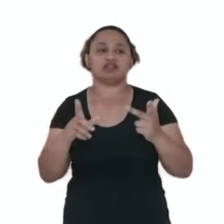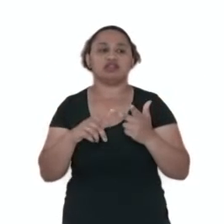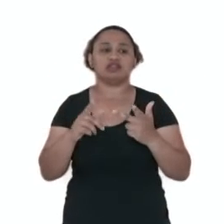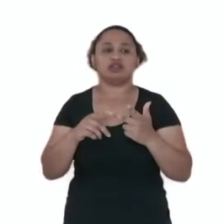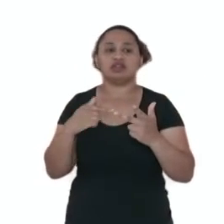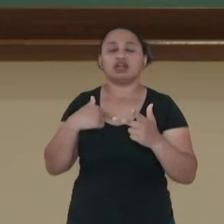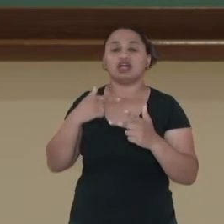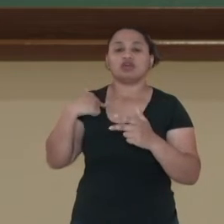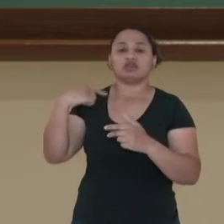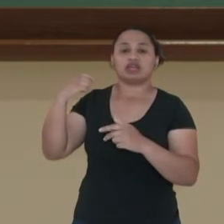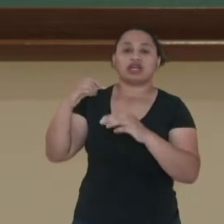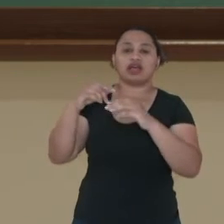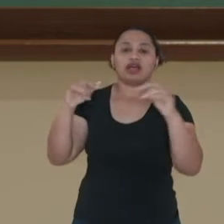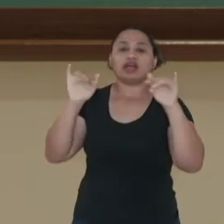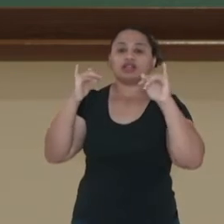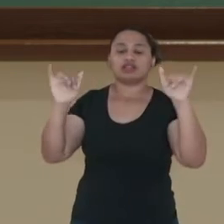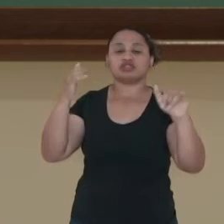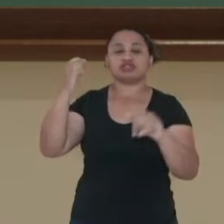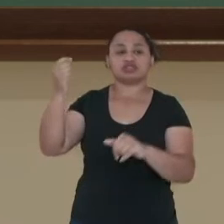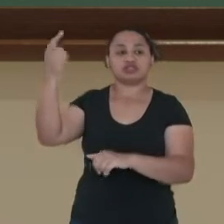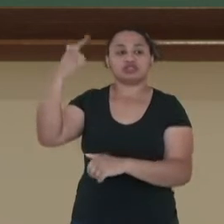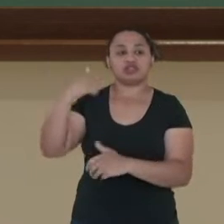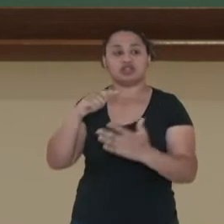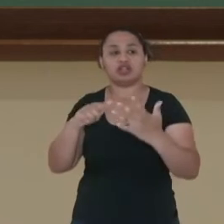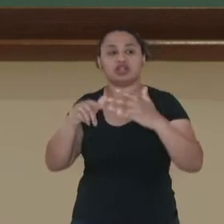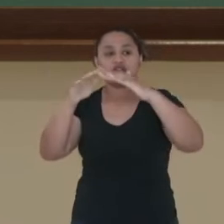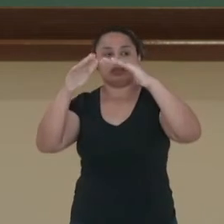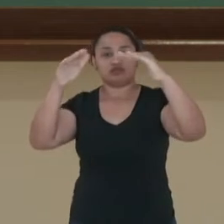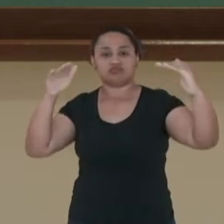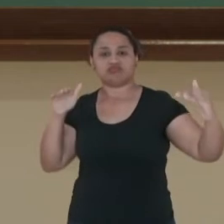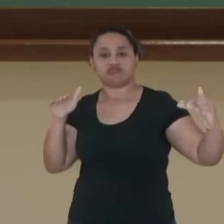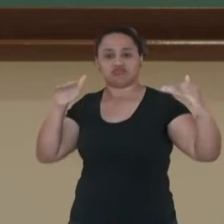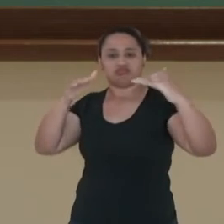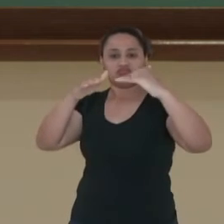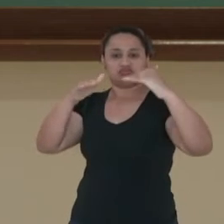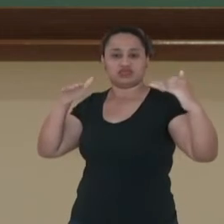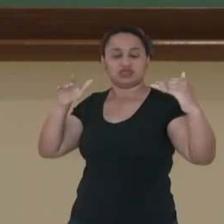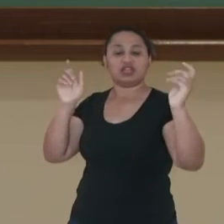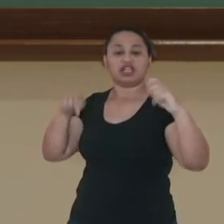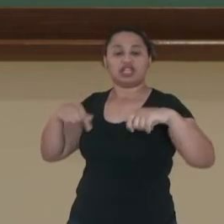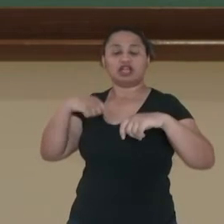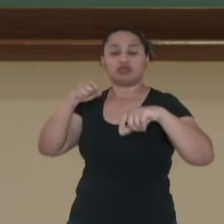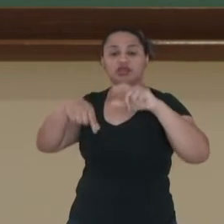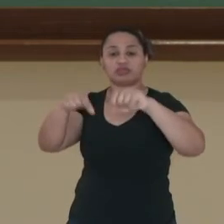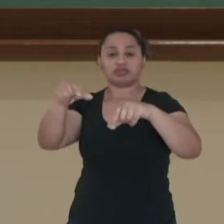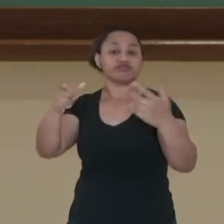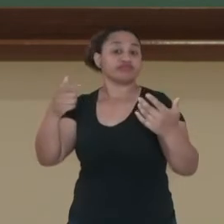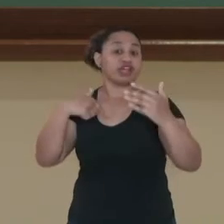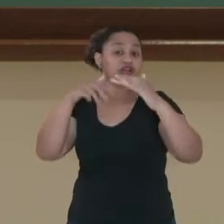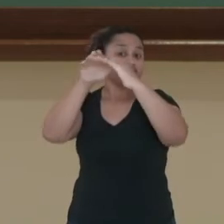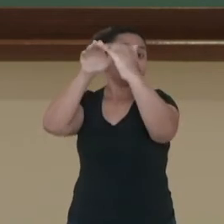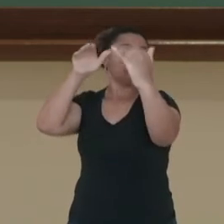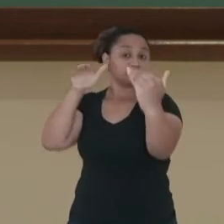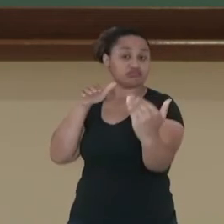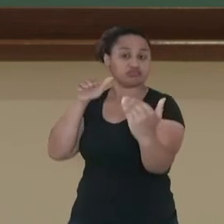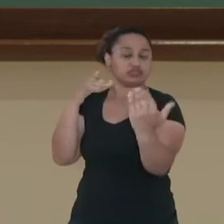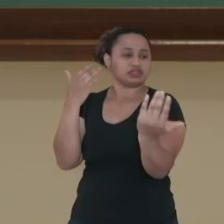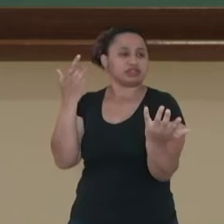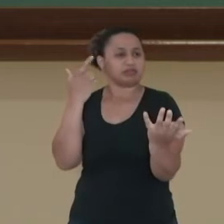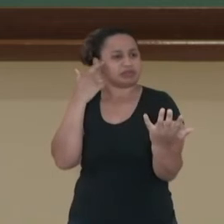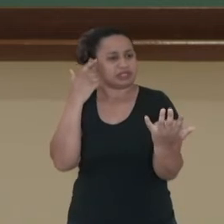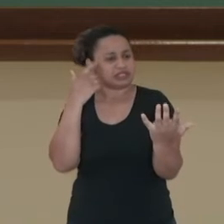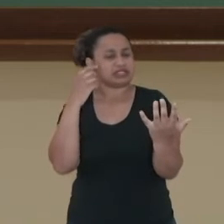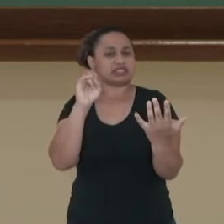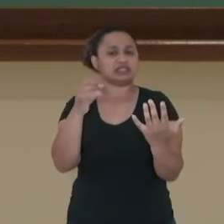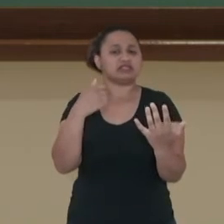solar, telhados verdes. Imagina assim, coisas que você consiga reduzir, diminuir a necessidade de acender uma lâmpada,